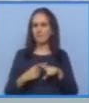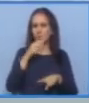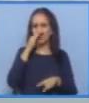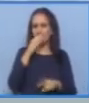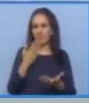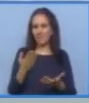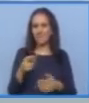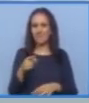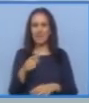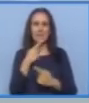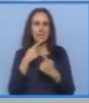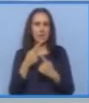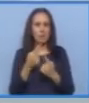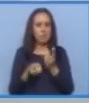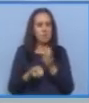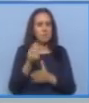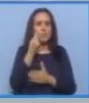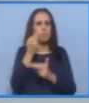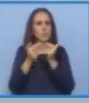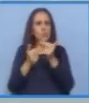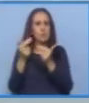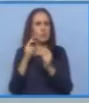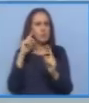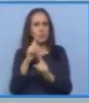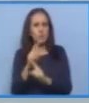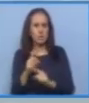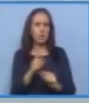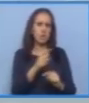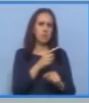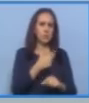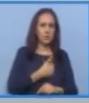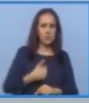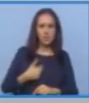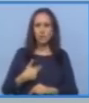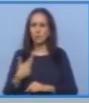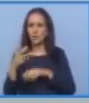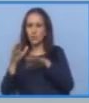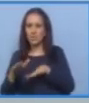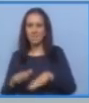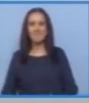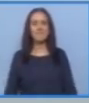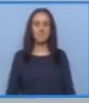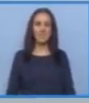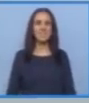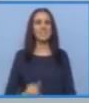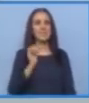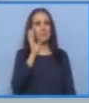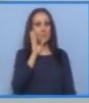Como é que se constrói o diálogo a partir da música entre o cristianismo e o Islão? Pois, boa tarde. É um prazer estar aqui.